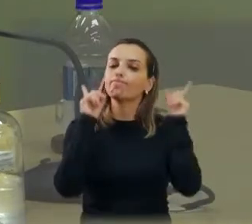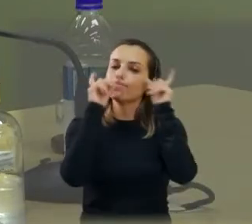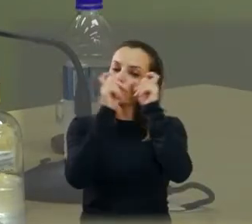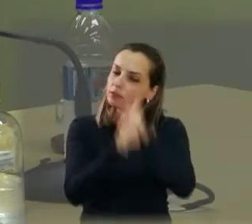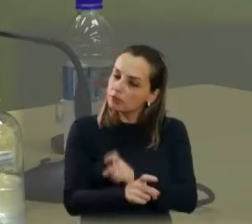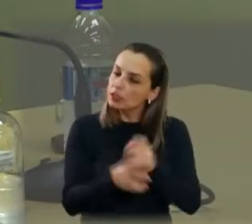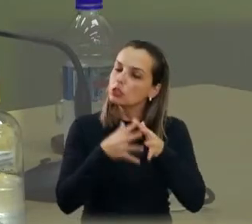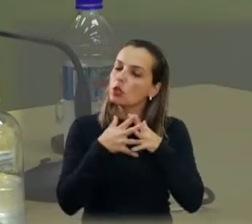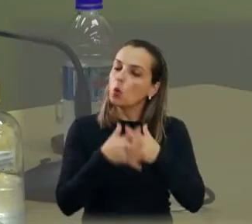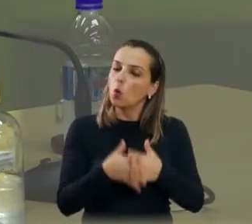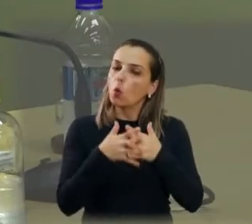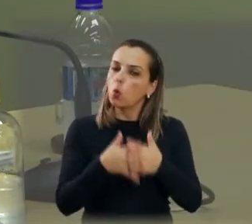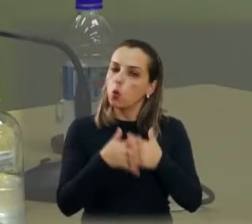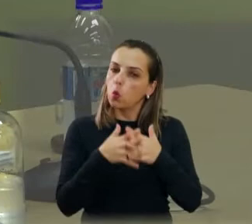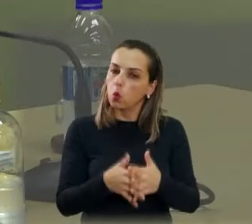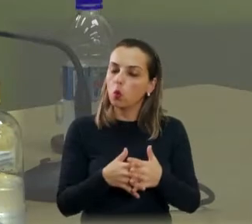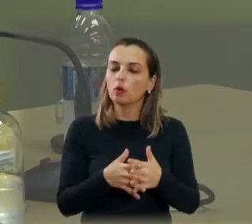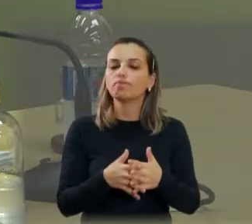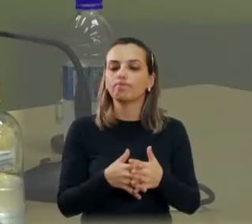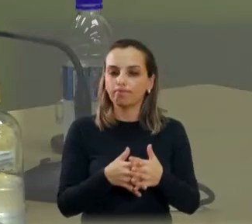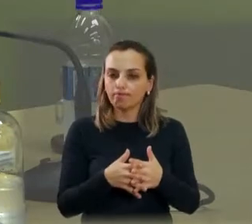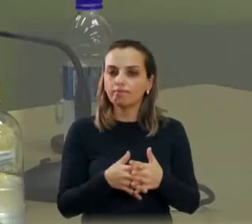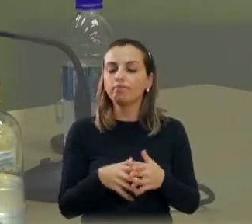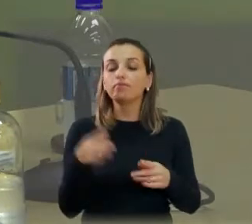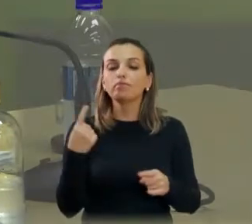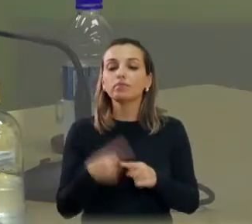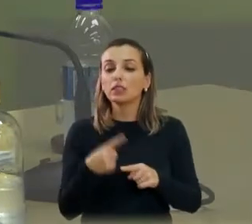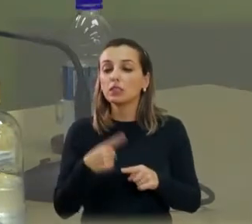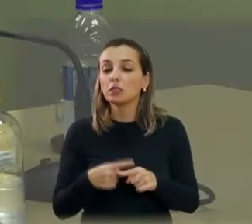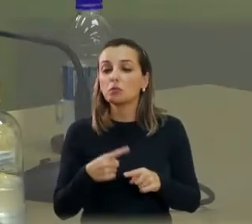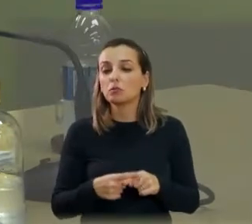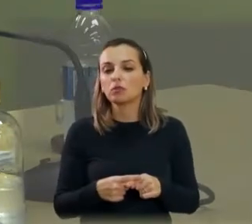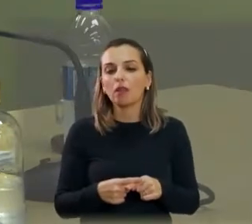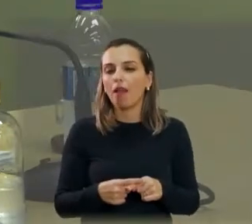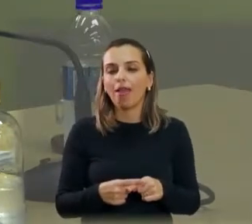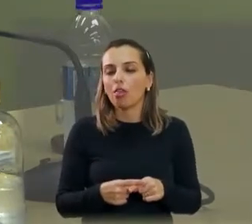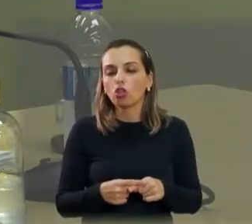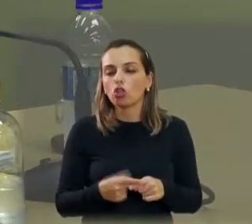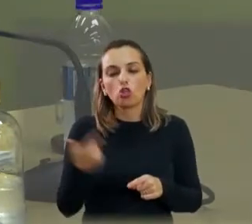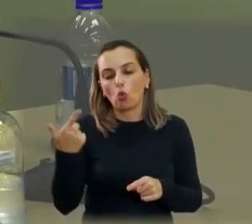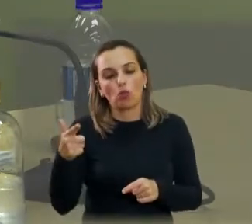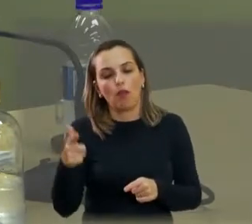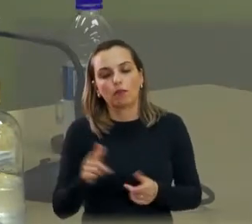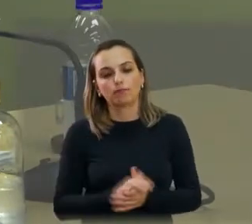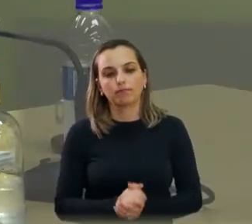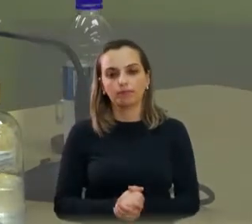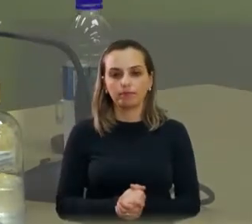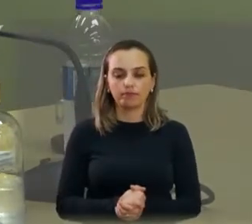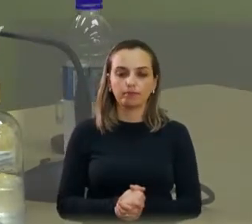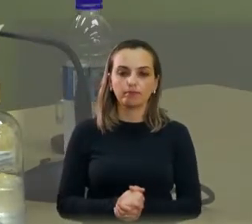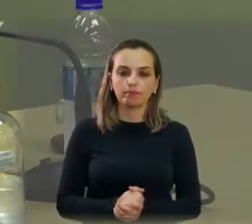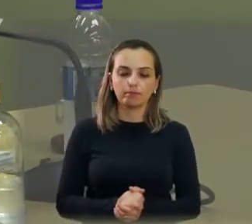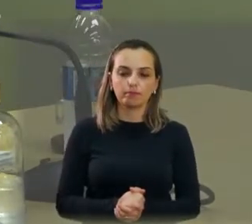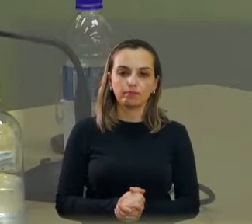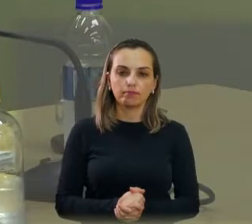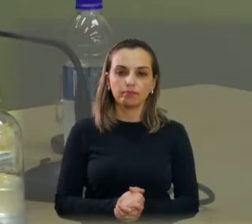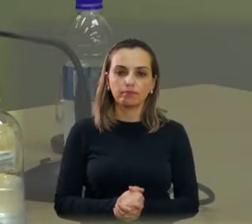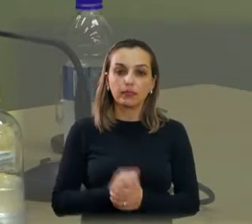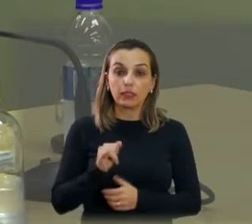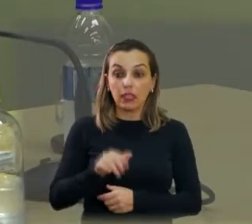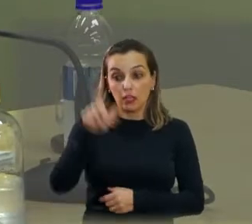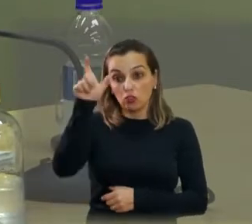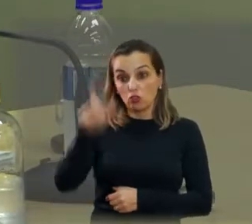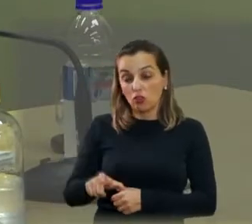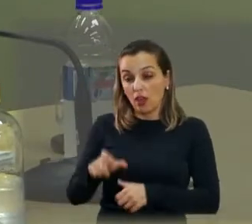mais complexo, também está sendo difícil, porque estão também sobrecarregados. Quando é paciente de